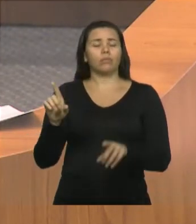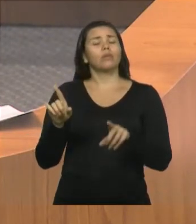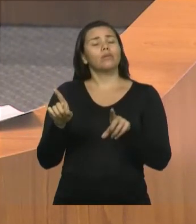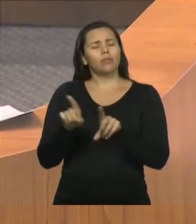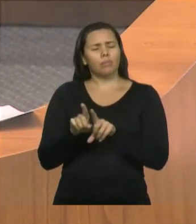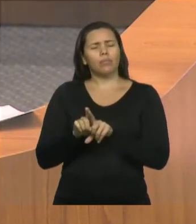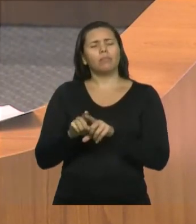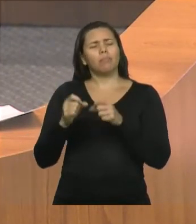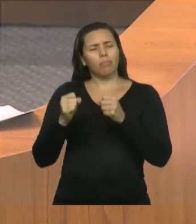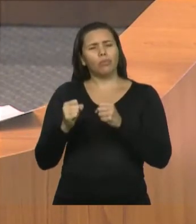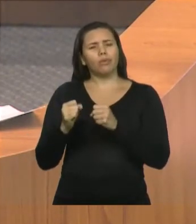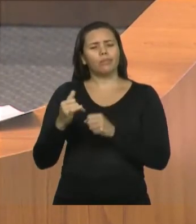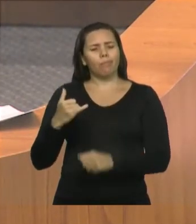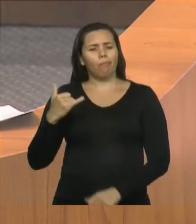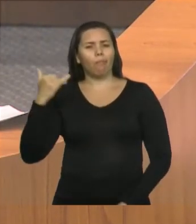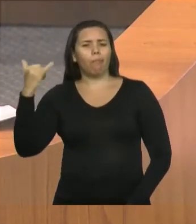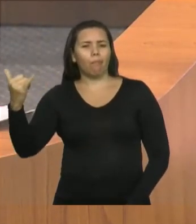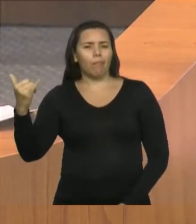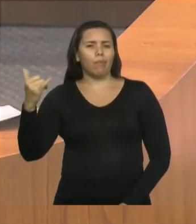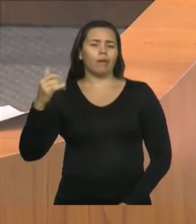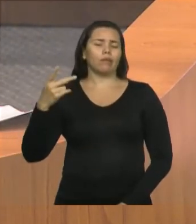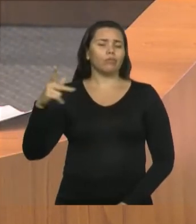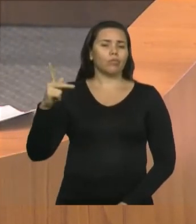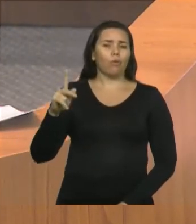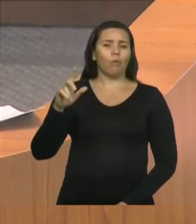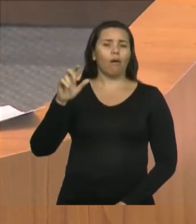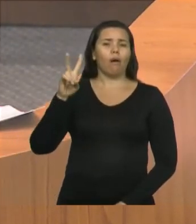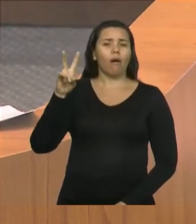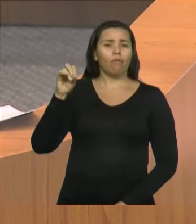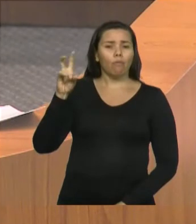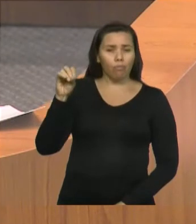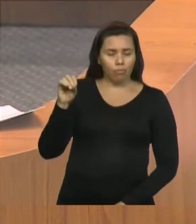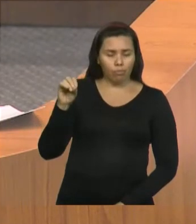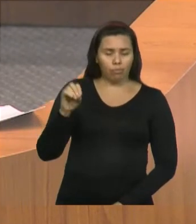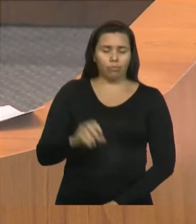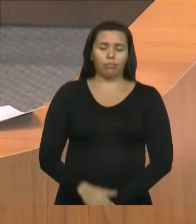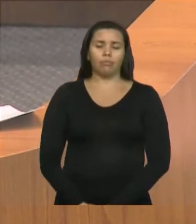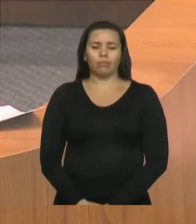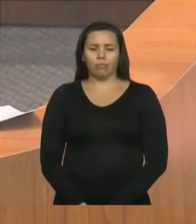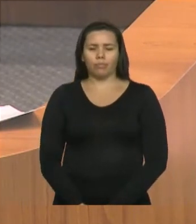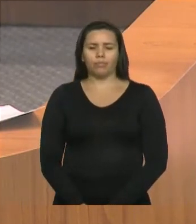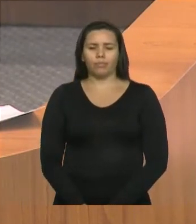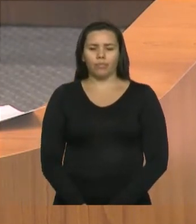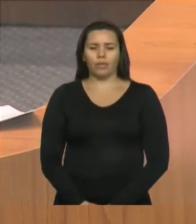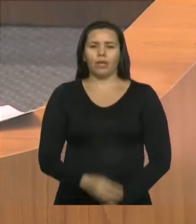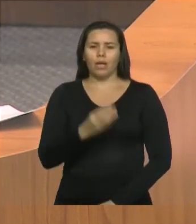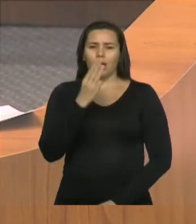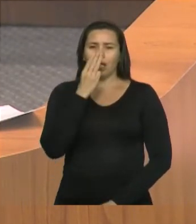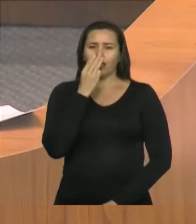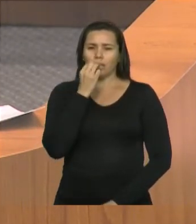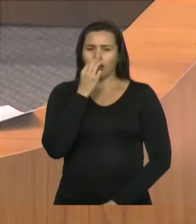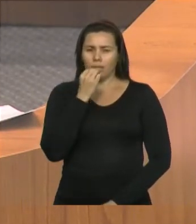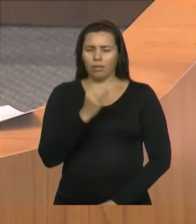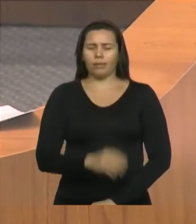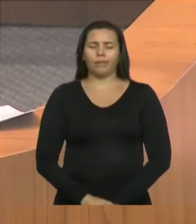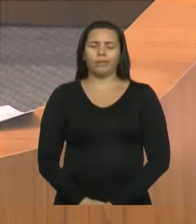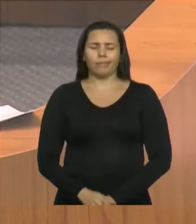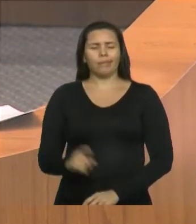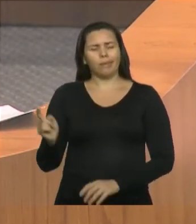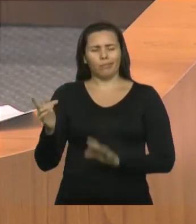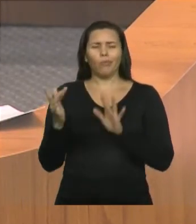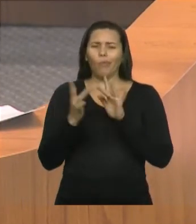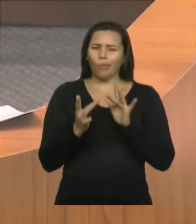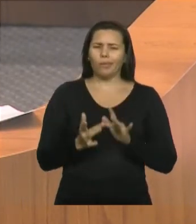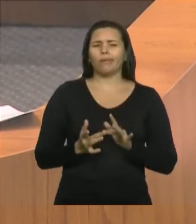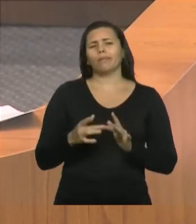próximos. Adriano, inclusive, colocou que ele não estava sabendo, mas que ficou muito emocionado. E como todos nós estamos, é um